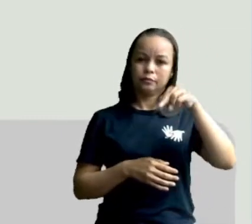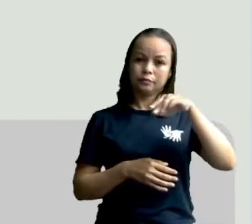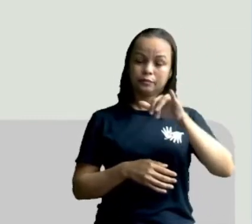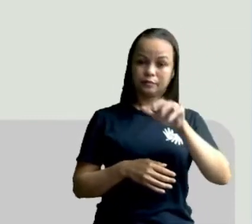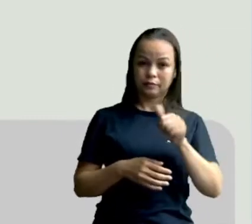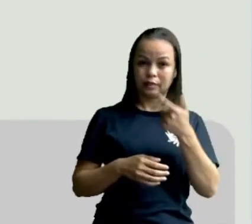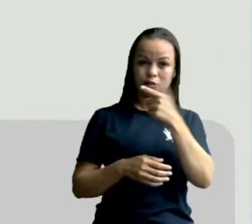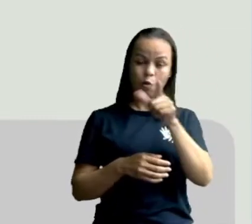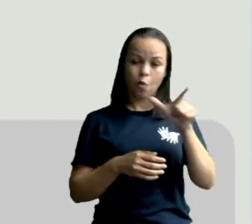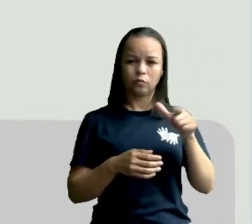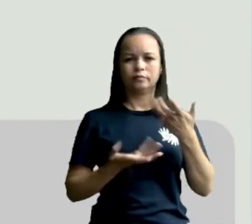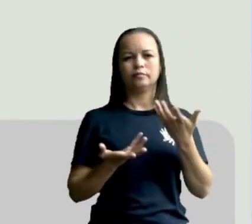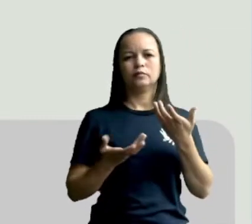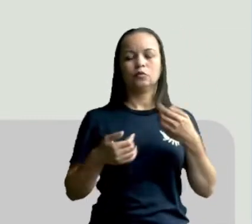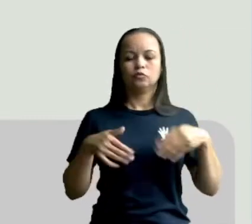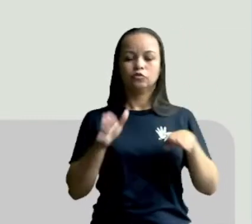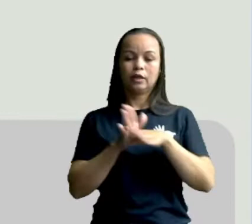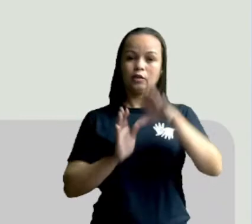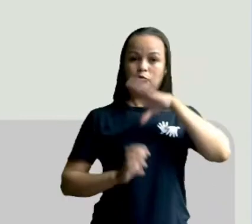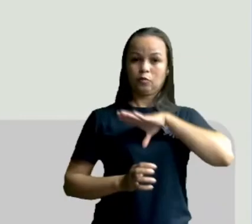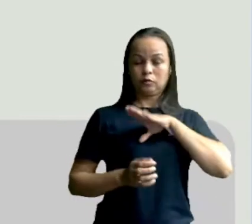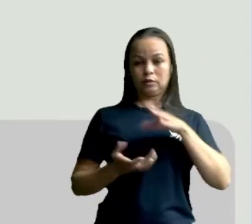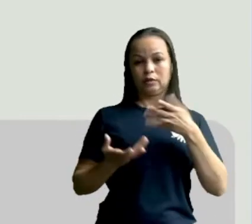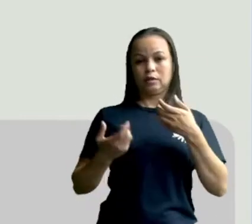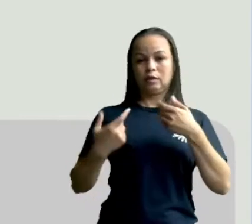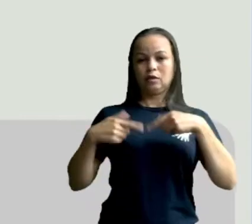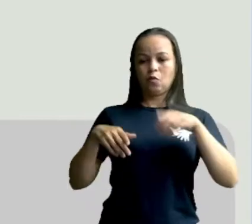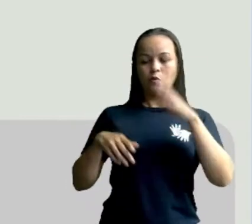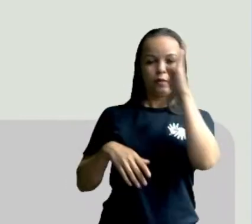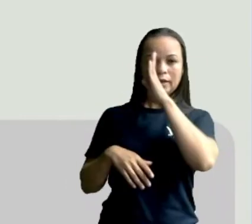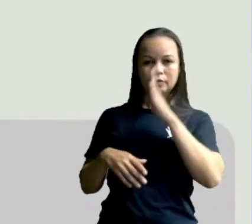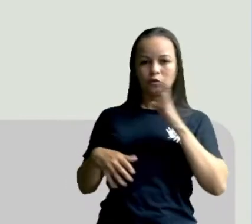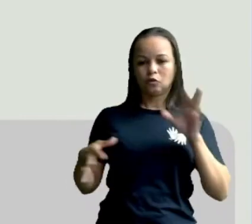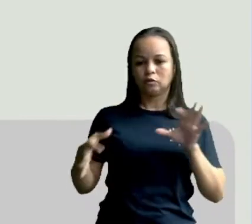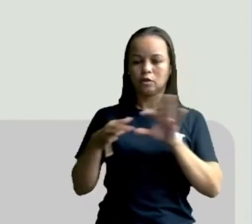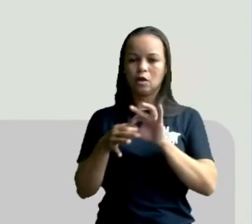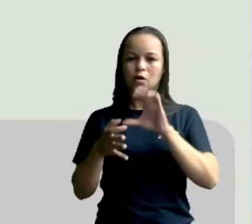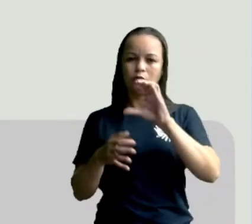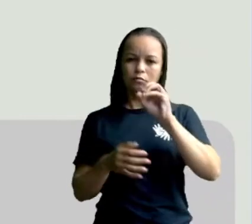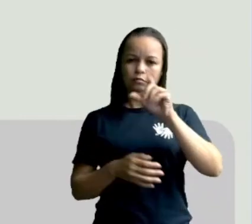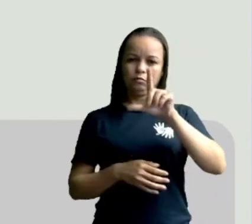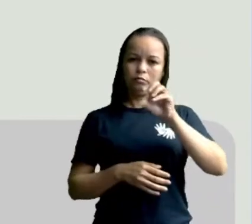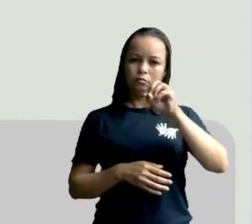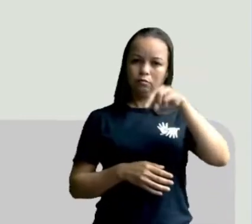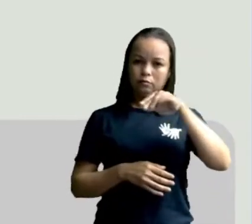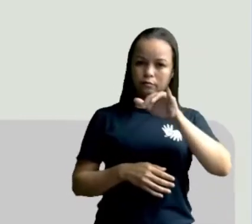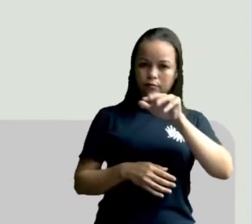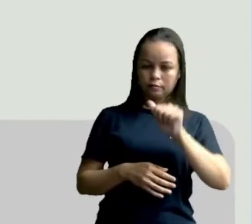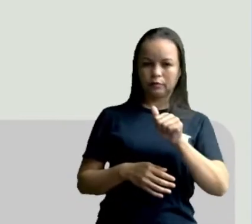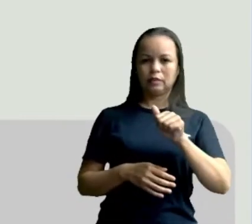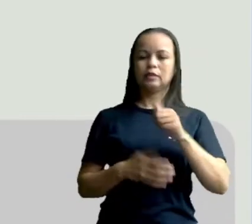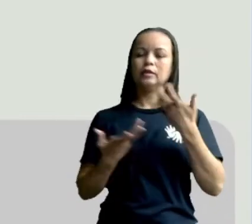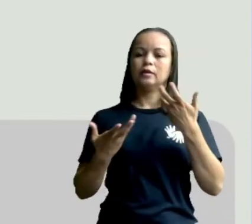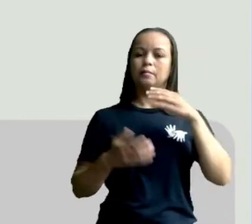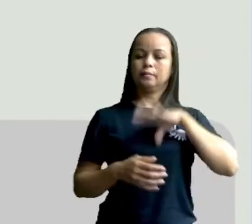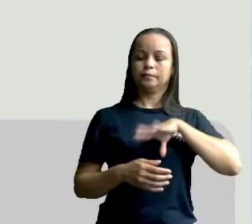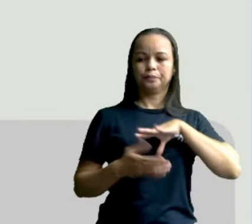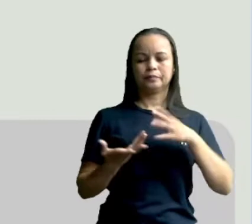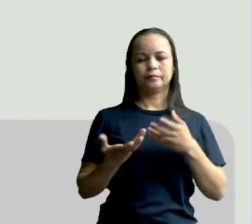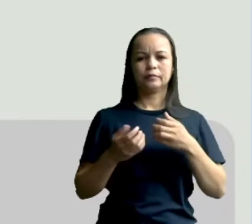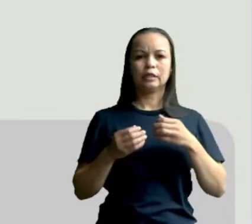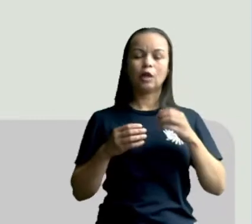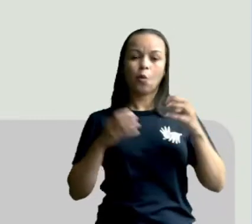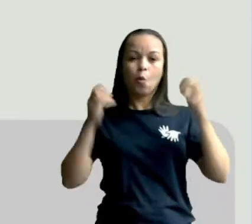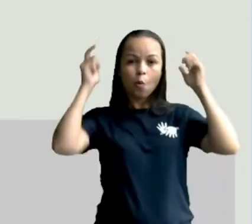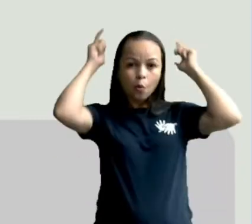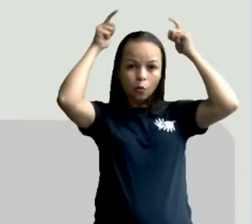terras brasileiras, o Brasil tornou-se colônia de Portugal. Ou seja, o rei de Portugal, ele podia